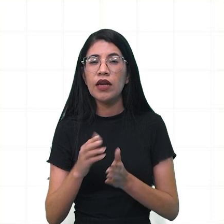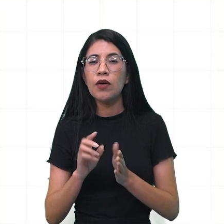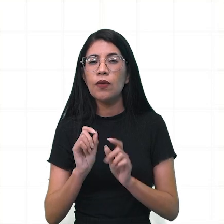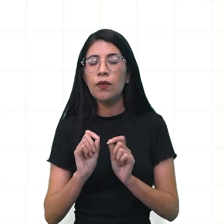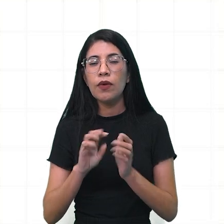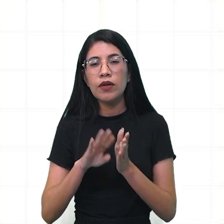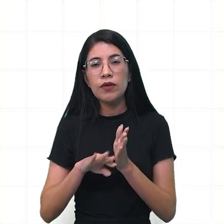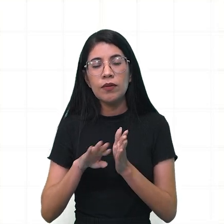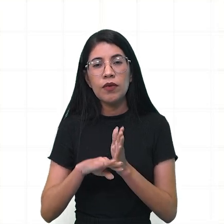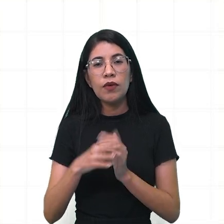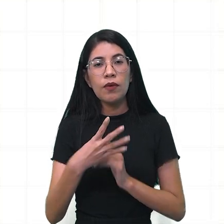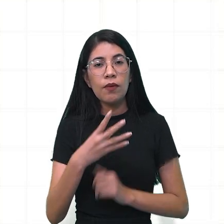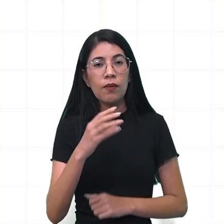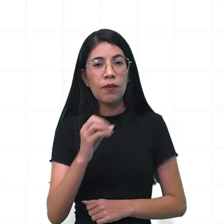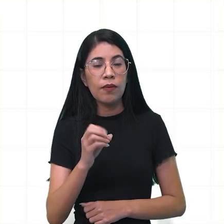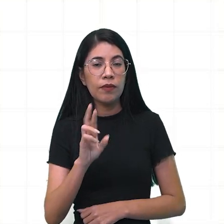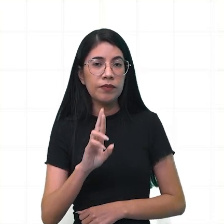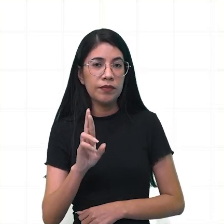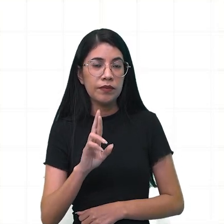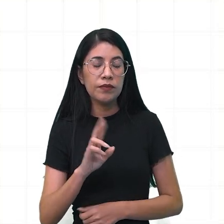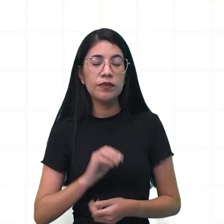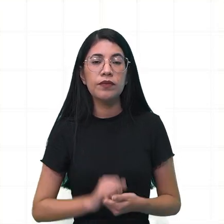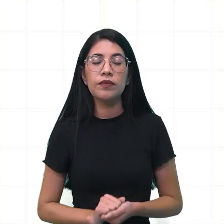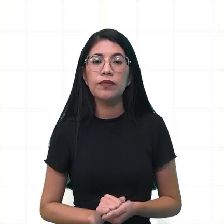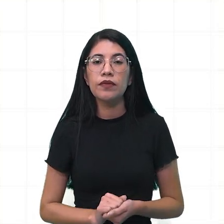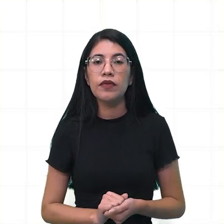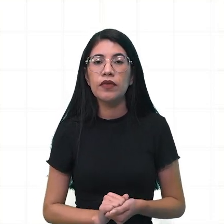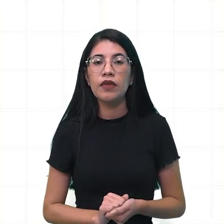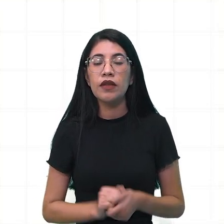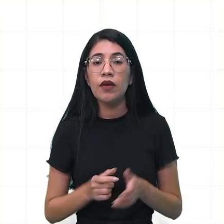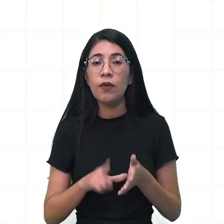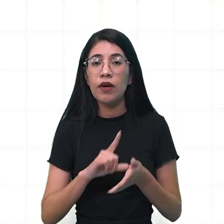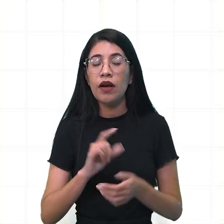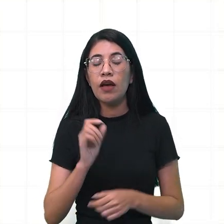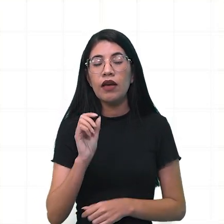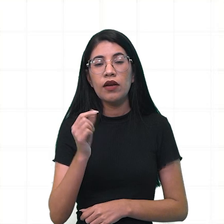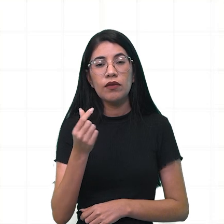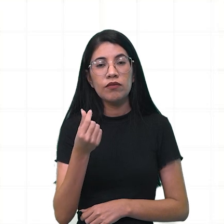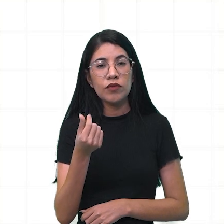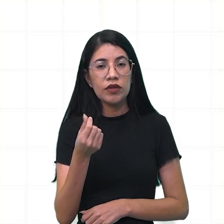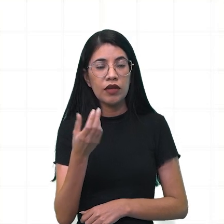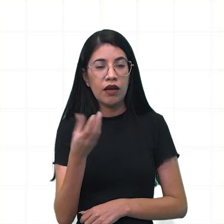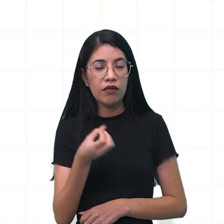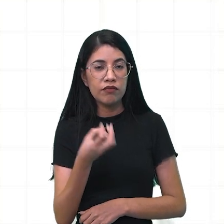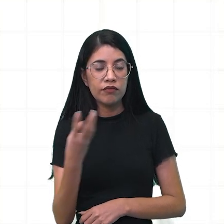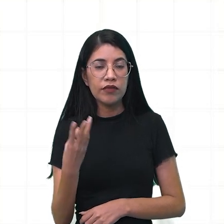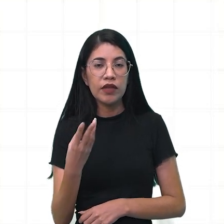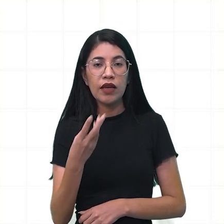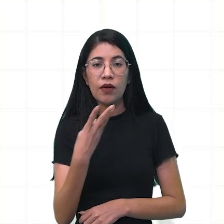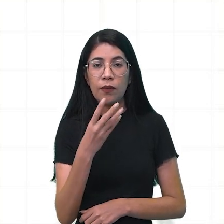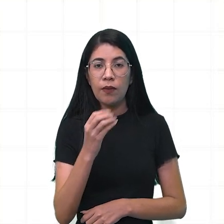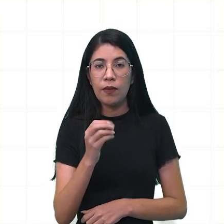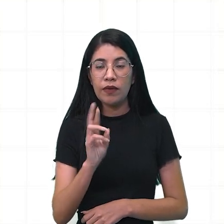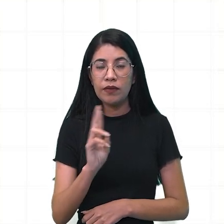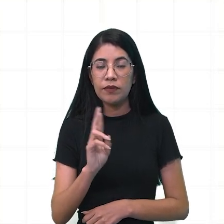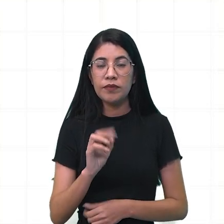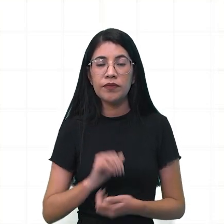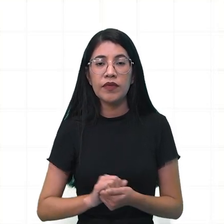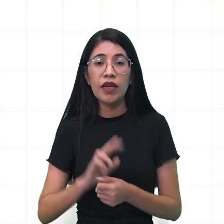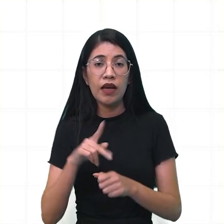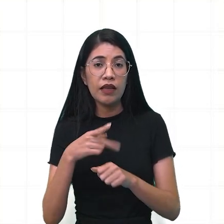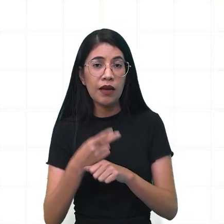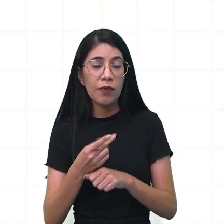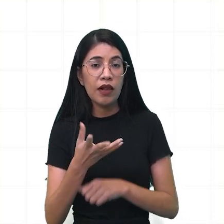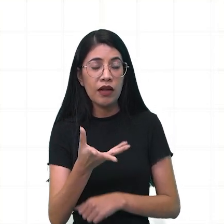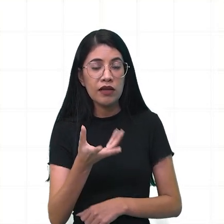R 40 né então o saldo dela era de R 40 Aí logo em seguida ela foi lá e fez